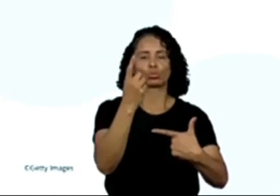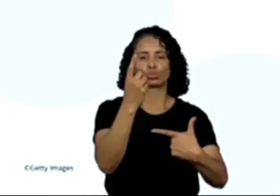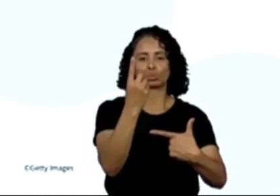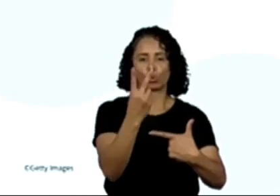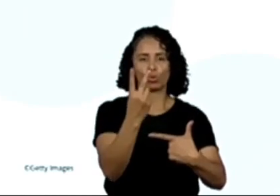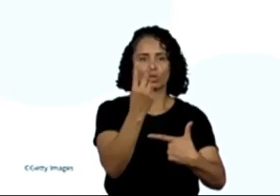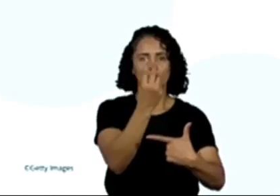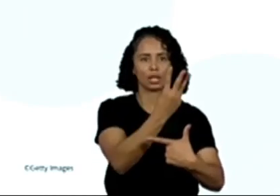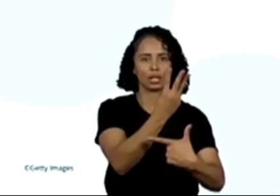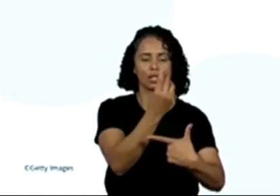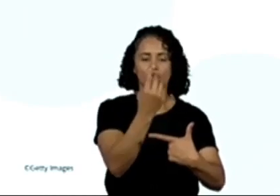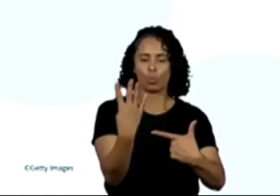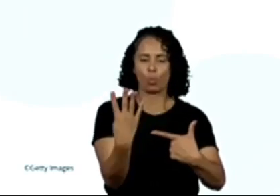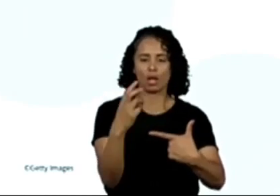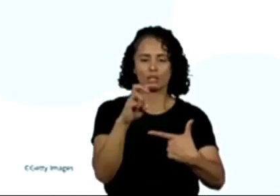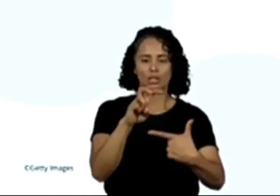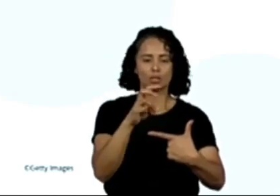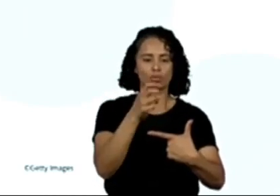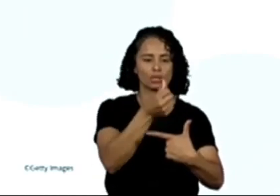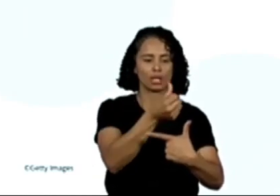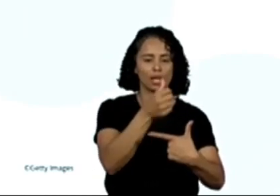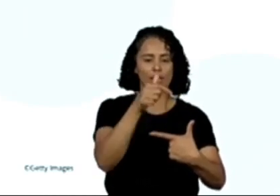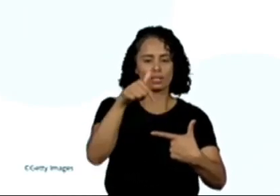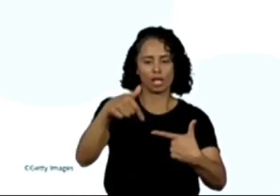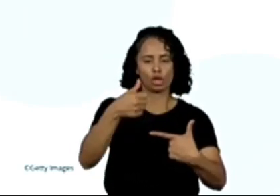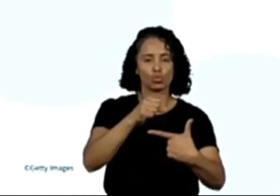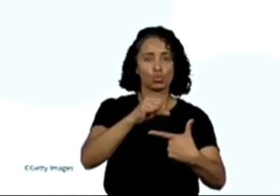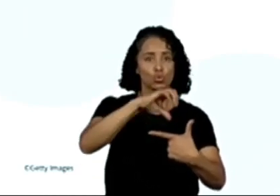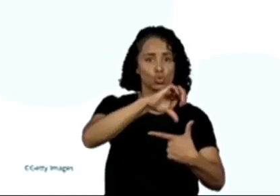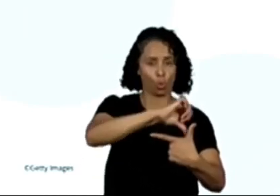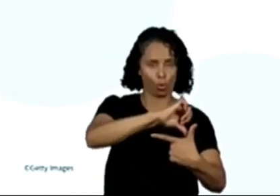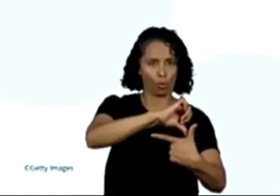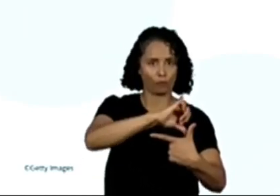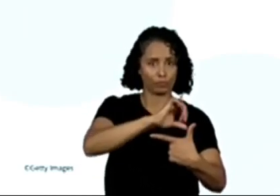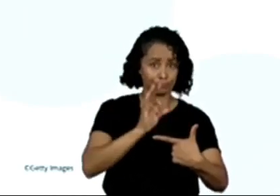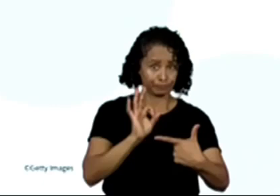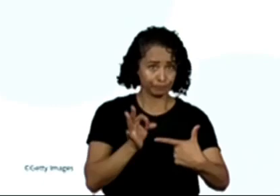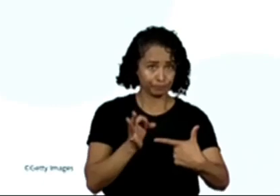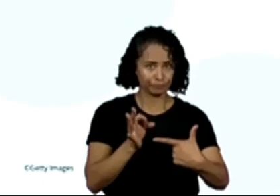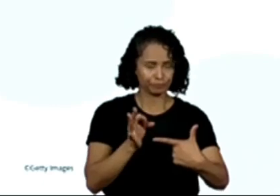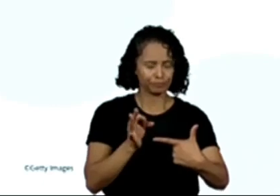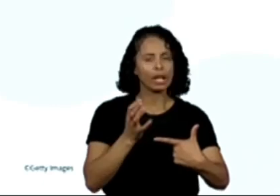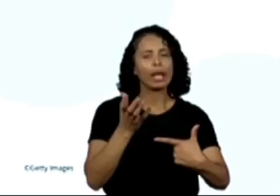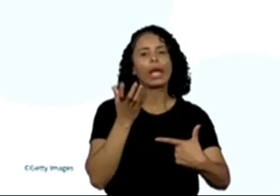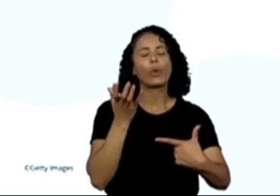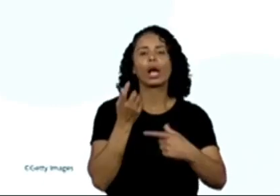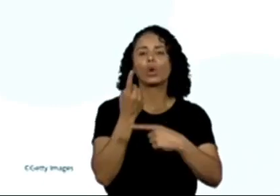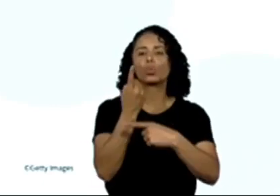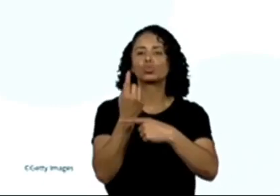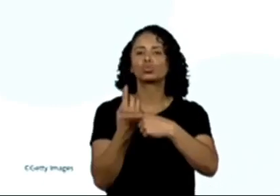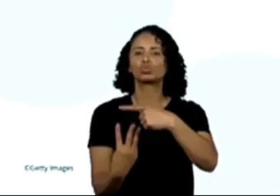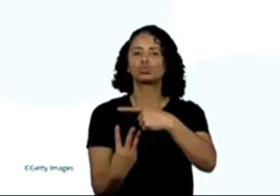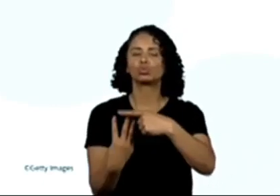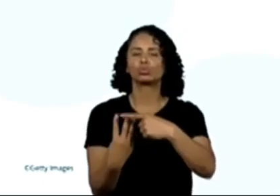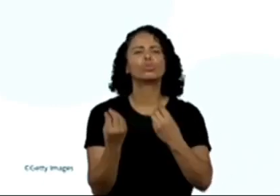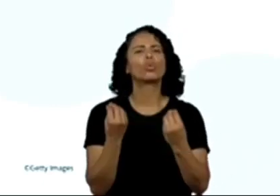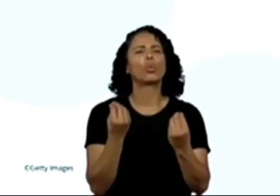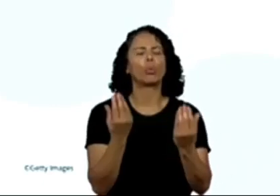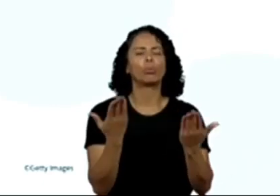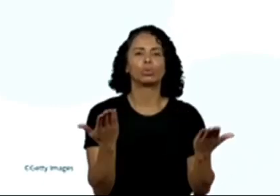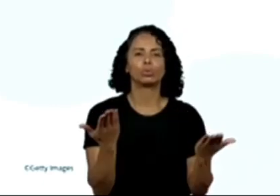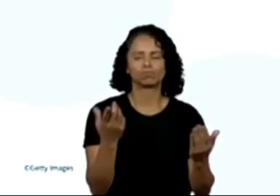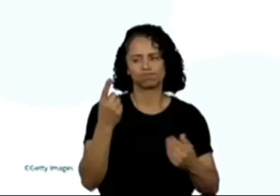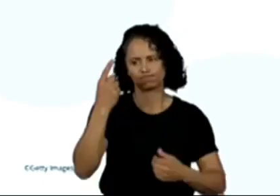aí tem 9 pedaços, beleza. E agora eu quero a terça parte. E aí? Pensando nos pedaços,